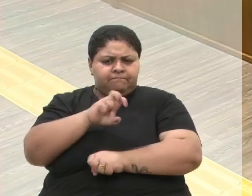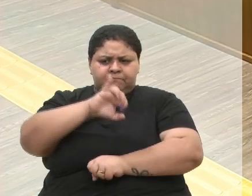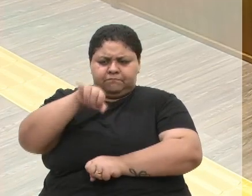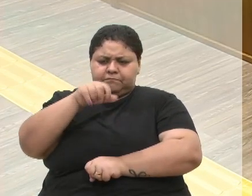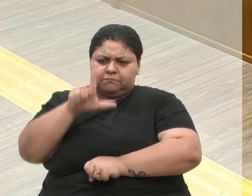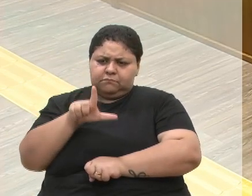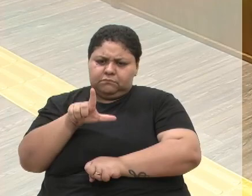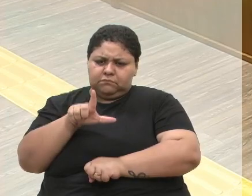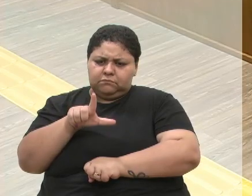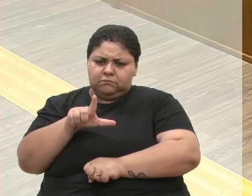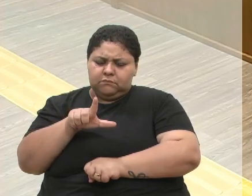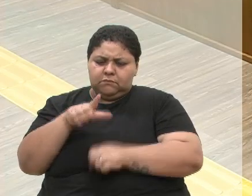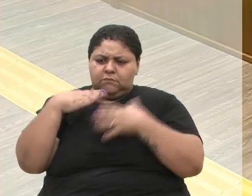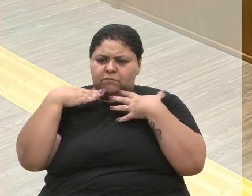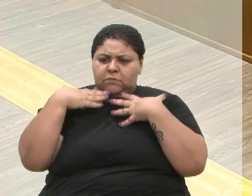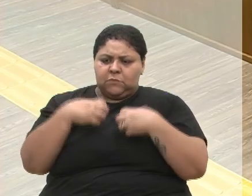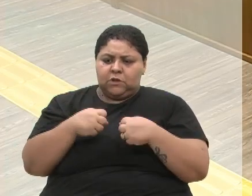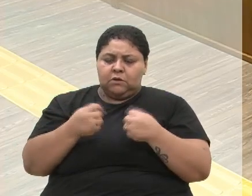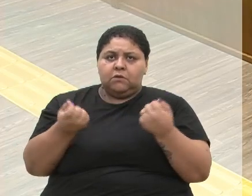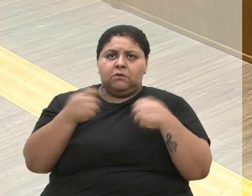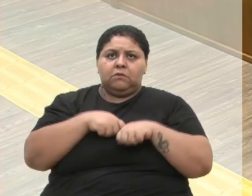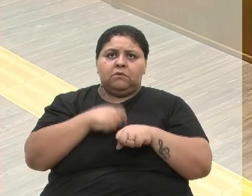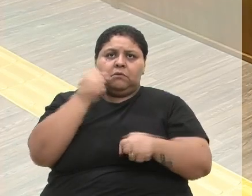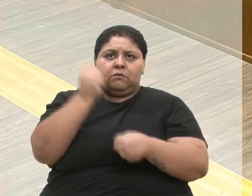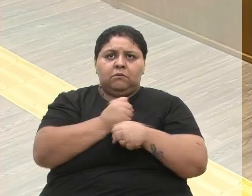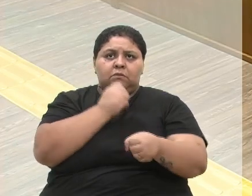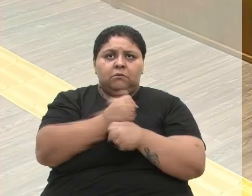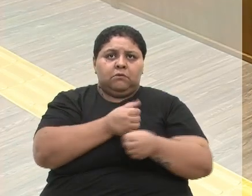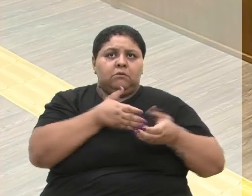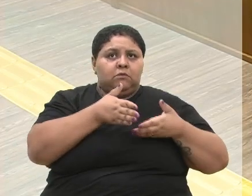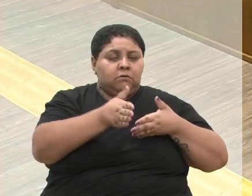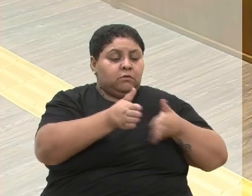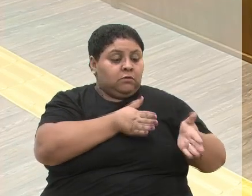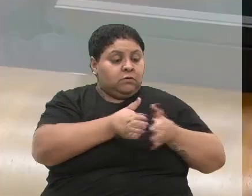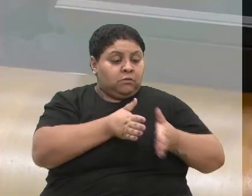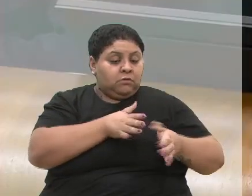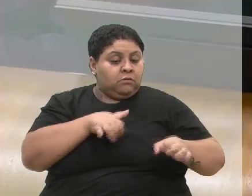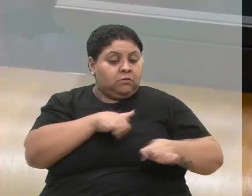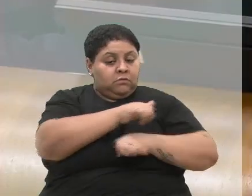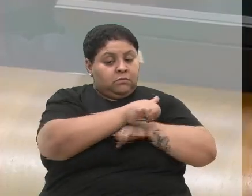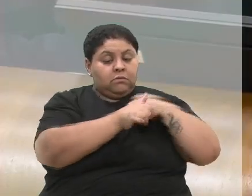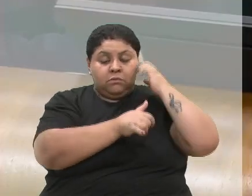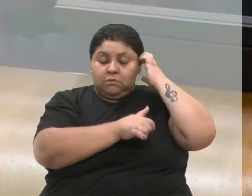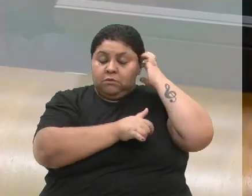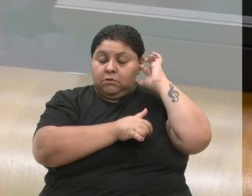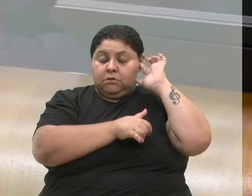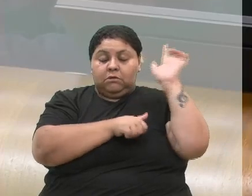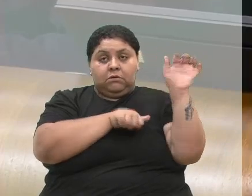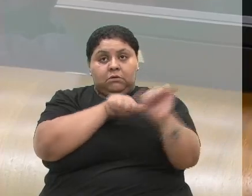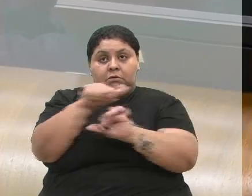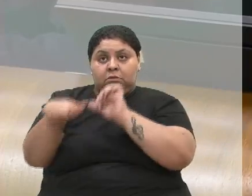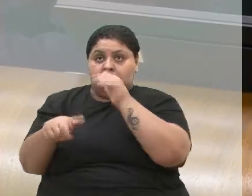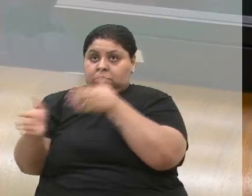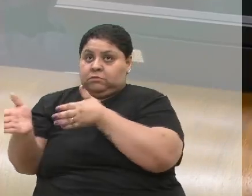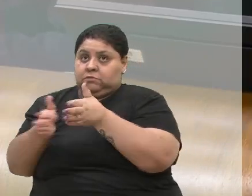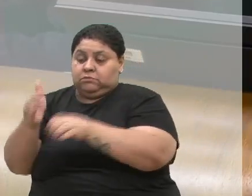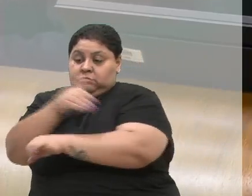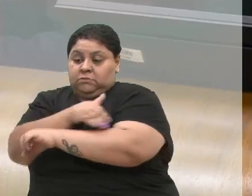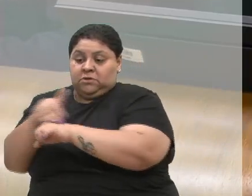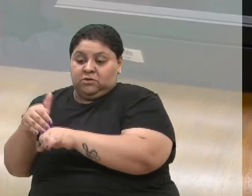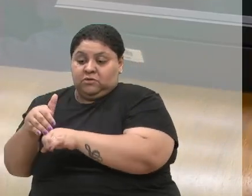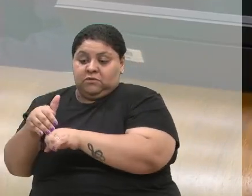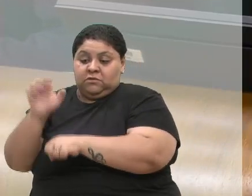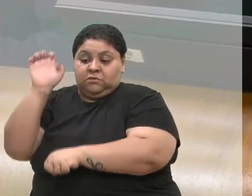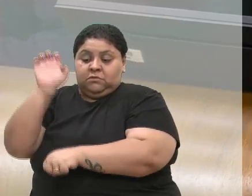secretário Costela garantiu as obras de acesso ao aeroporto, inclusive transformando esses acessos numa rodovia